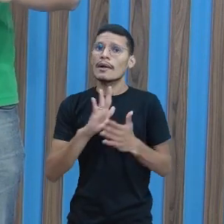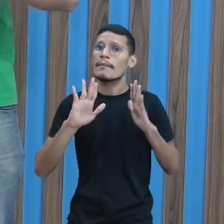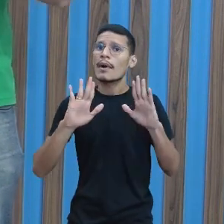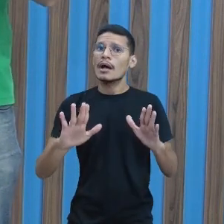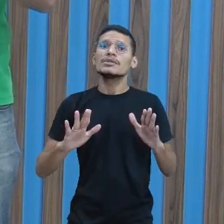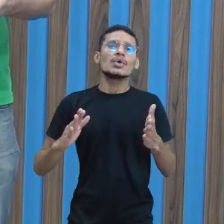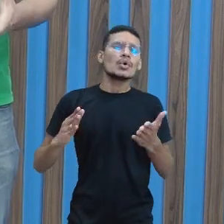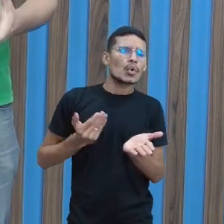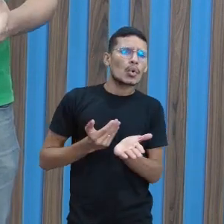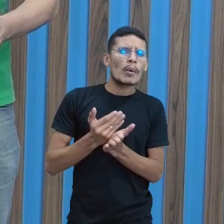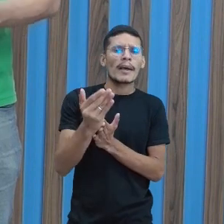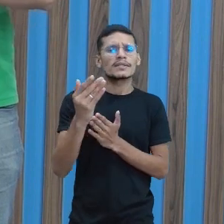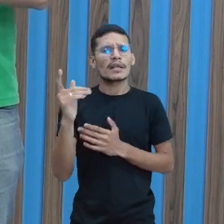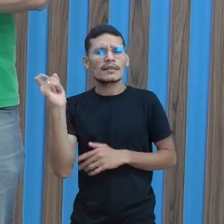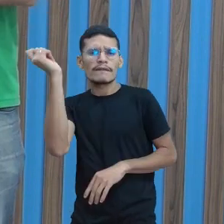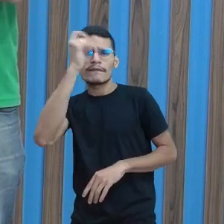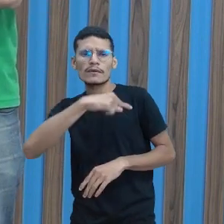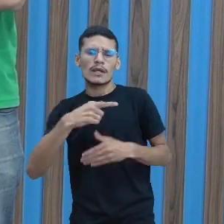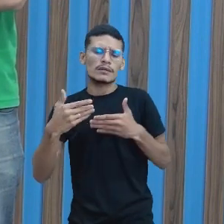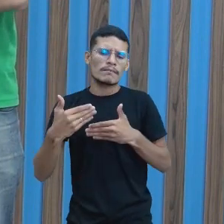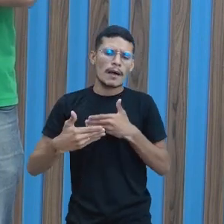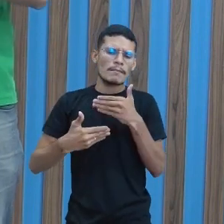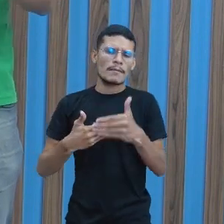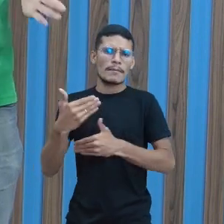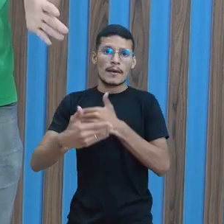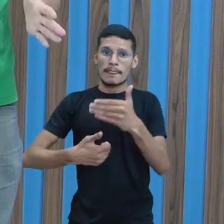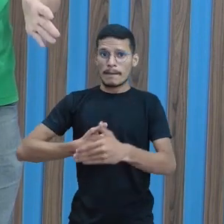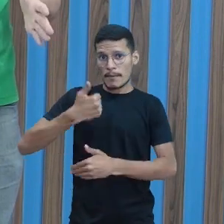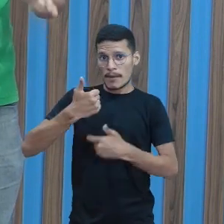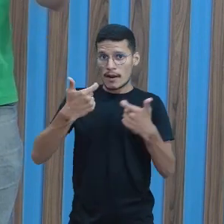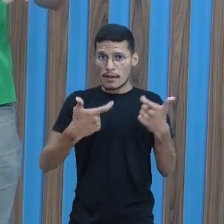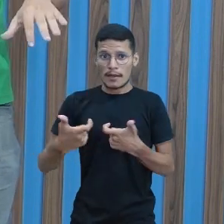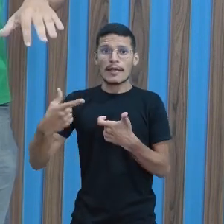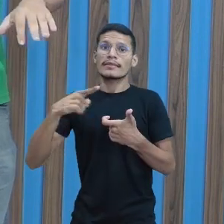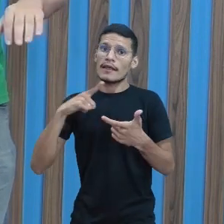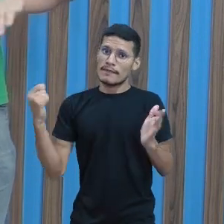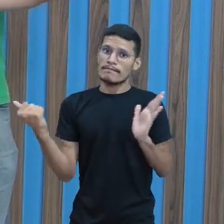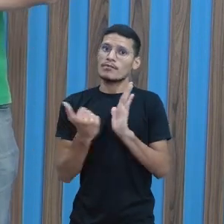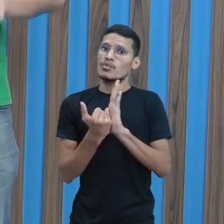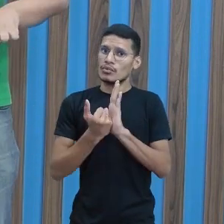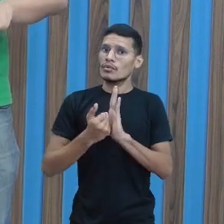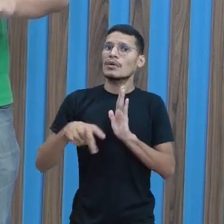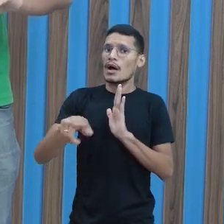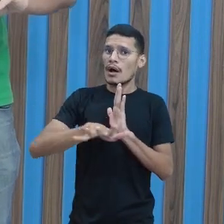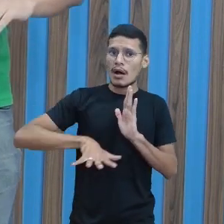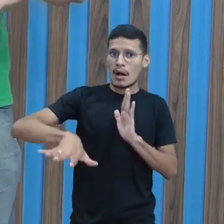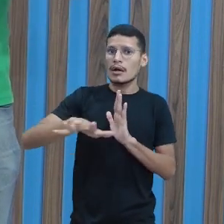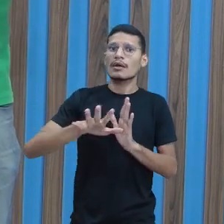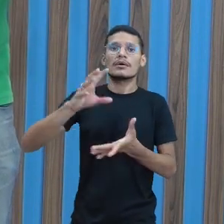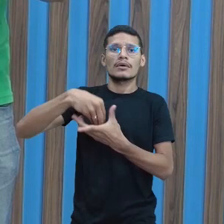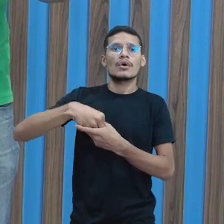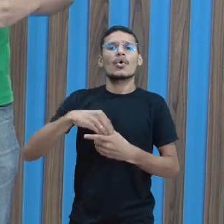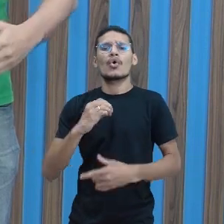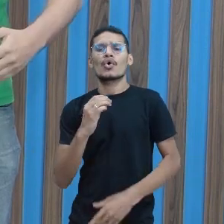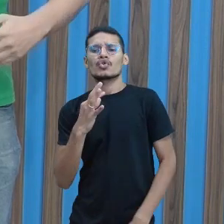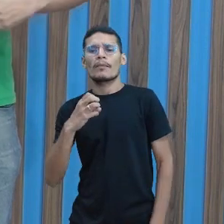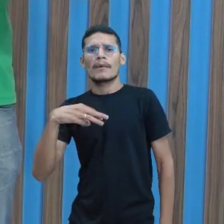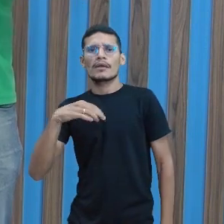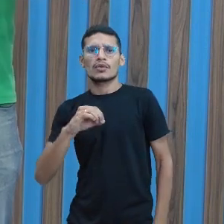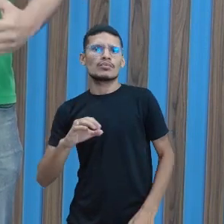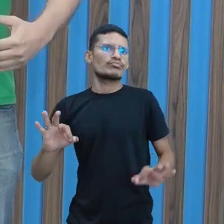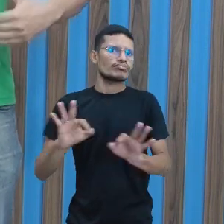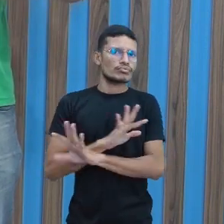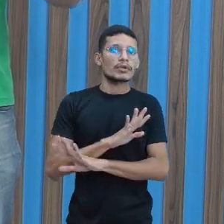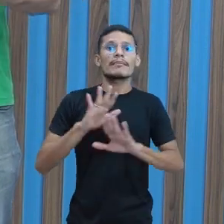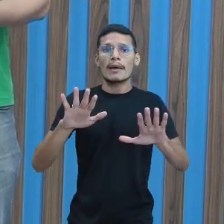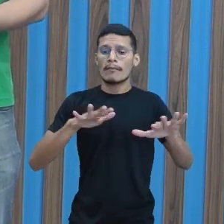ela vai se complicando ainda mais, gente. Eu falei que a Primeira Guerra Mundial ela teve um impacto sobre essa região, com o fim do Império Otomano, a ocupação inglesa e